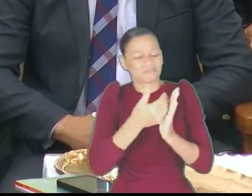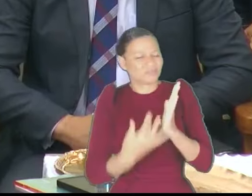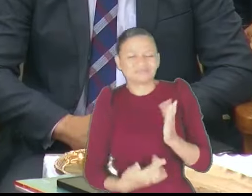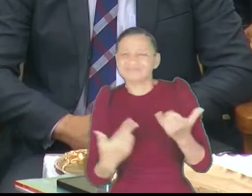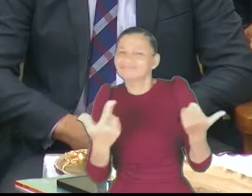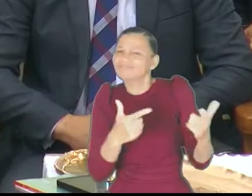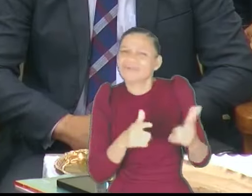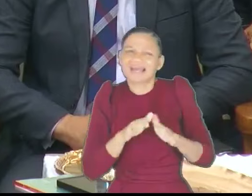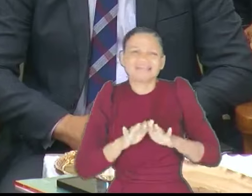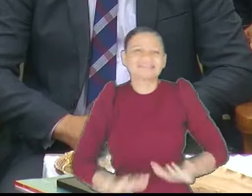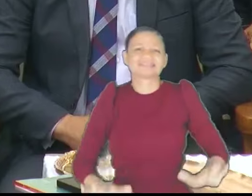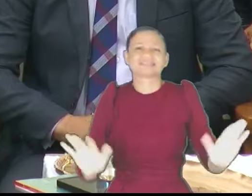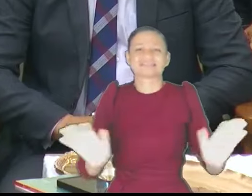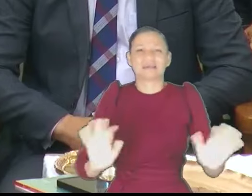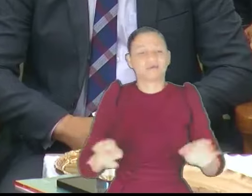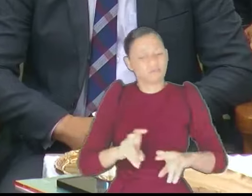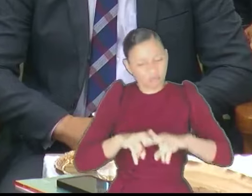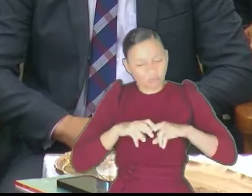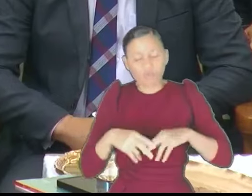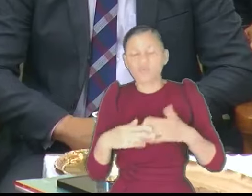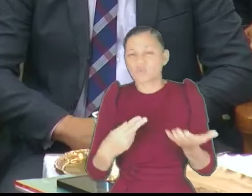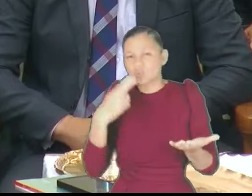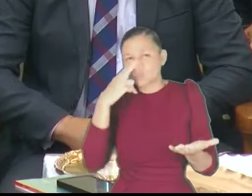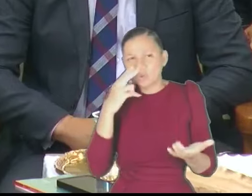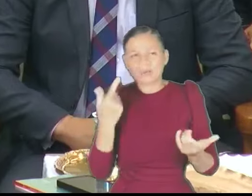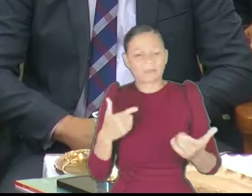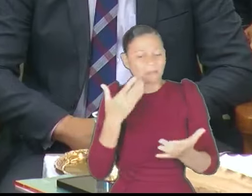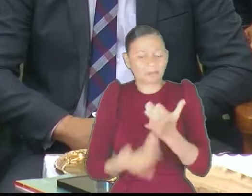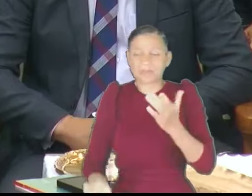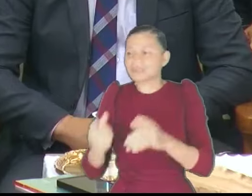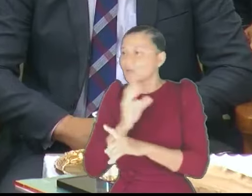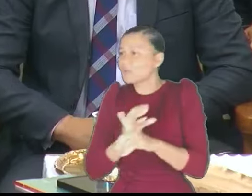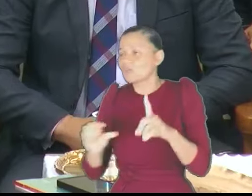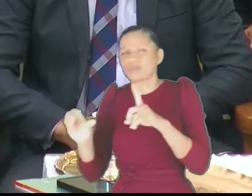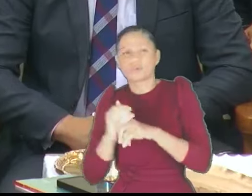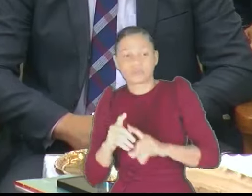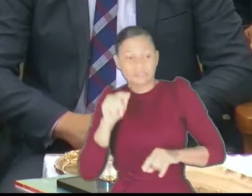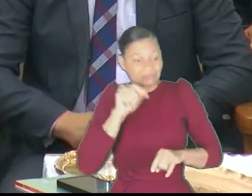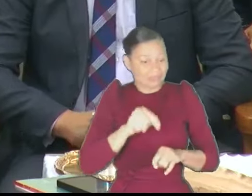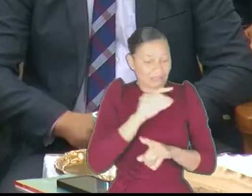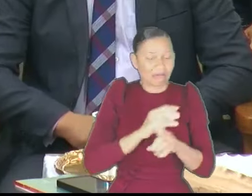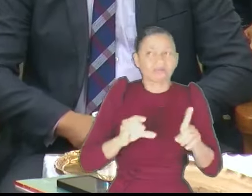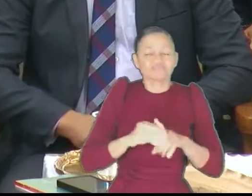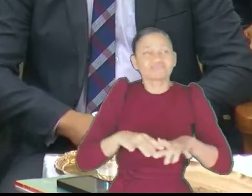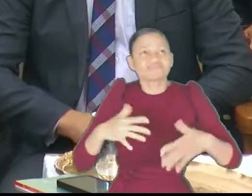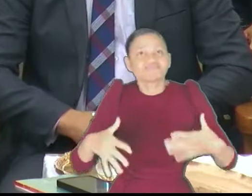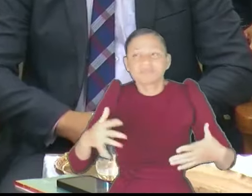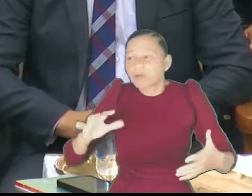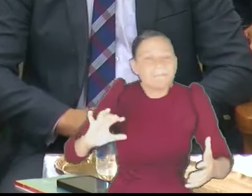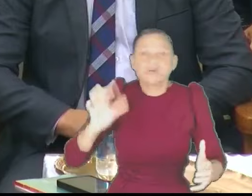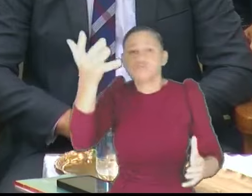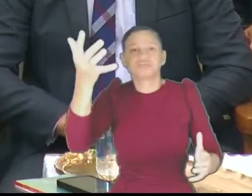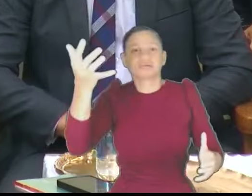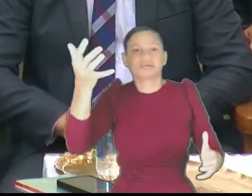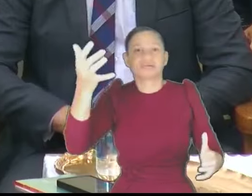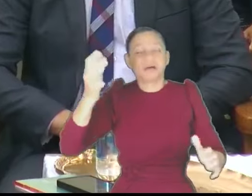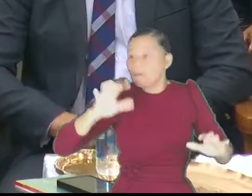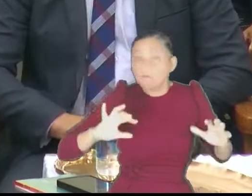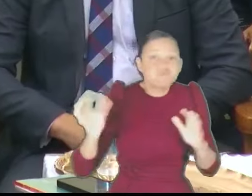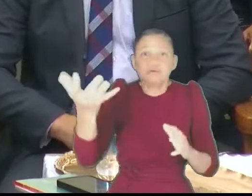funciona assim, meu irmão. Por isso que o crente não pode perder culto. Por quê? Porque é naquele culto que você menos espera e de repente,